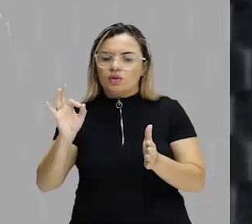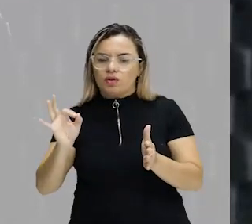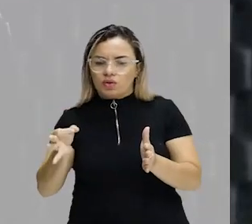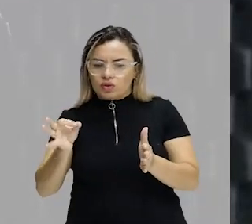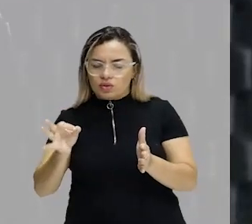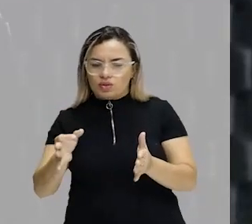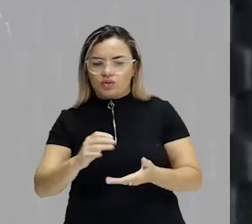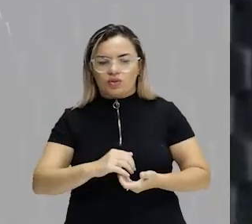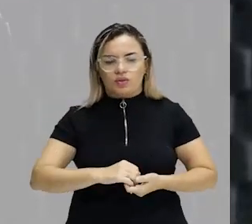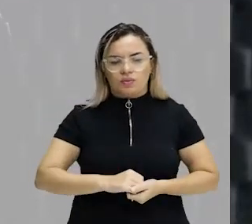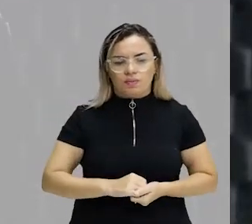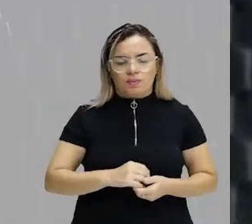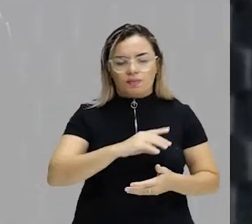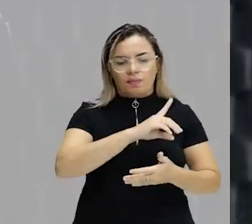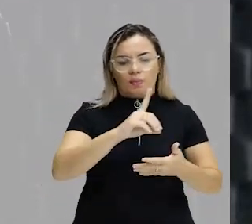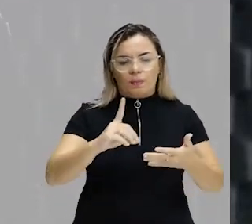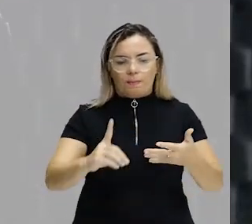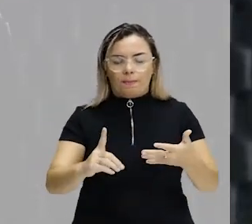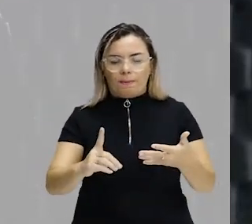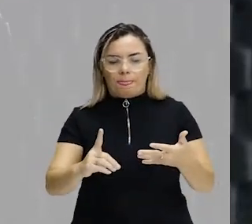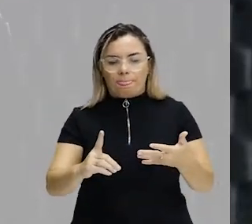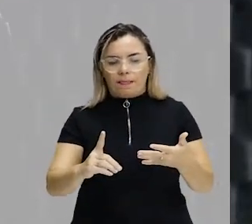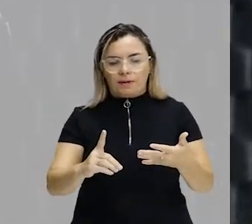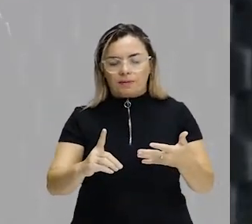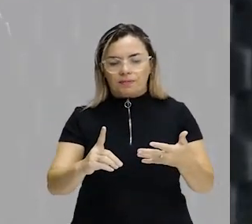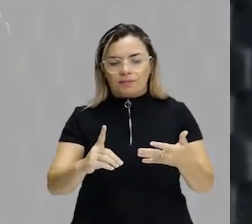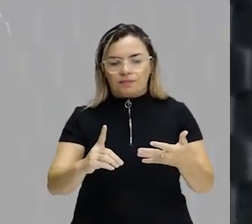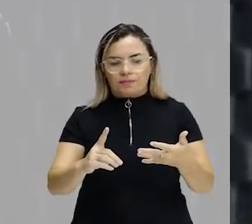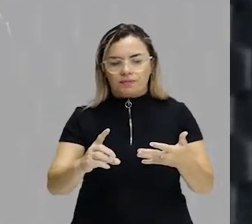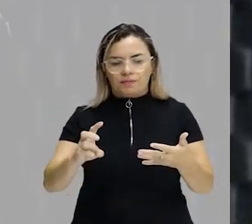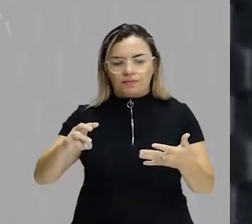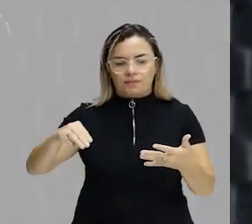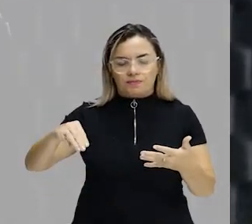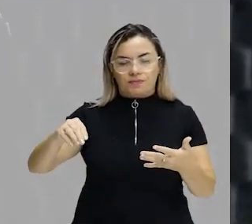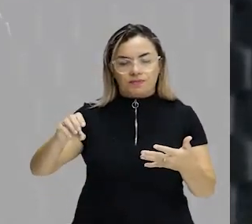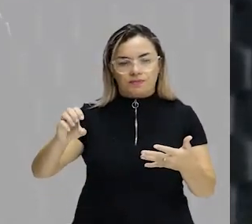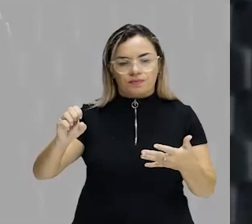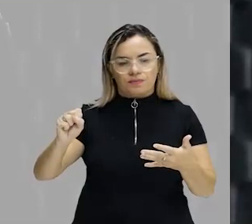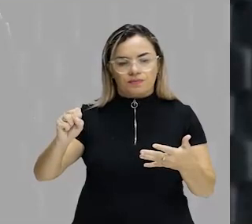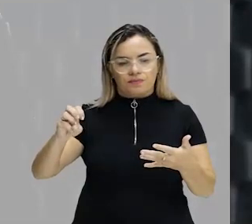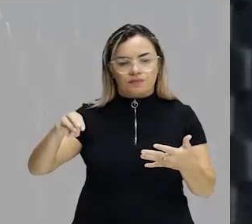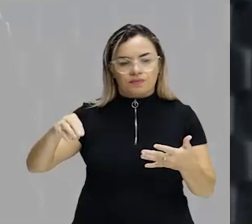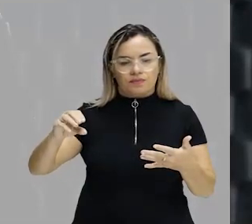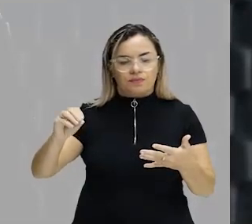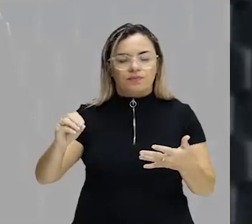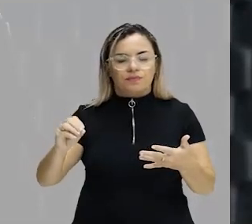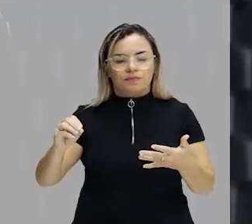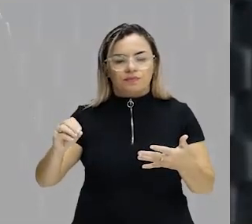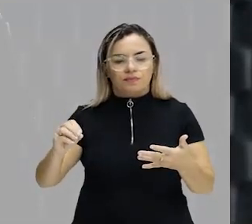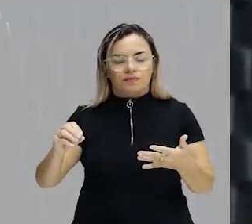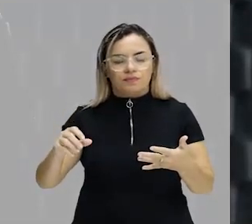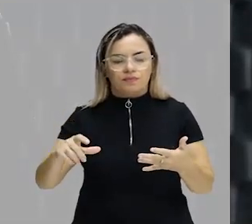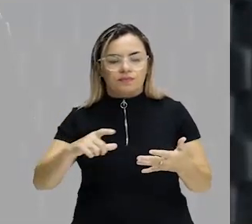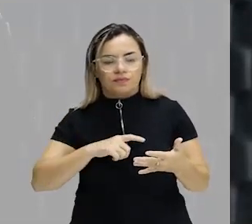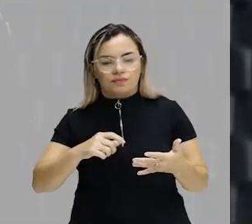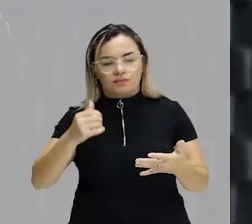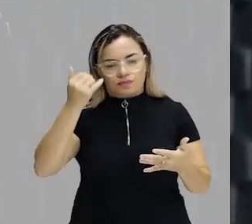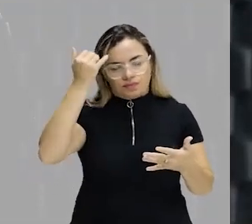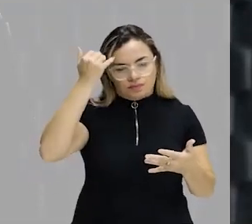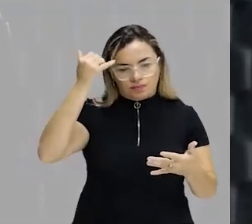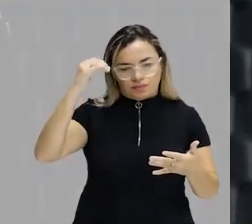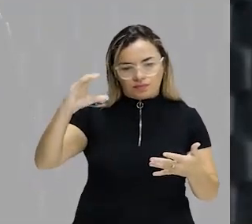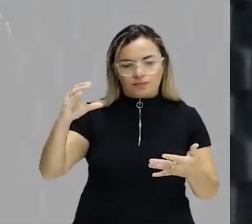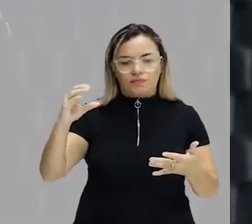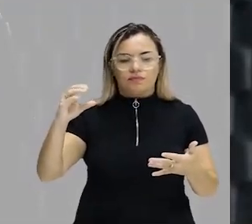Letra D. Mesmo traz ideia de concessão. Olha, nós estudamos concessão há pouco. Já que,